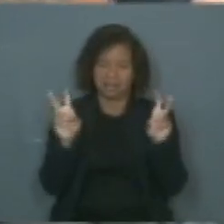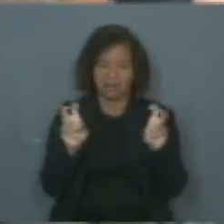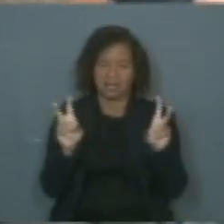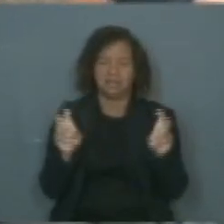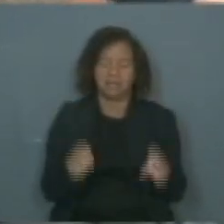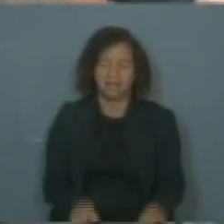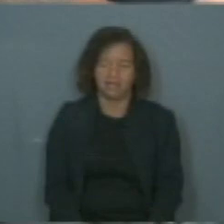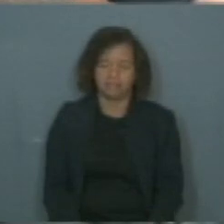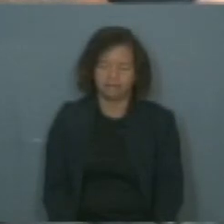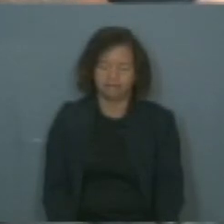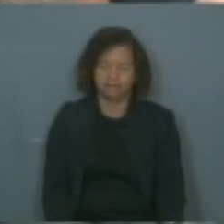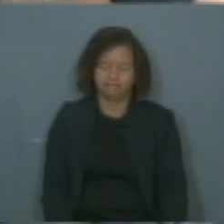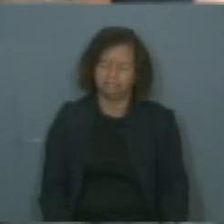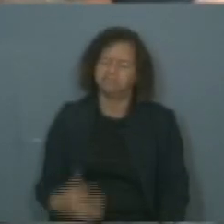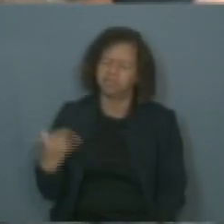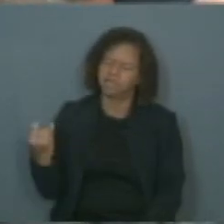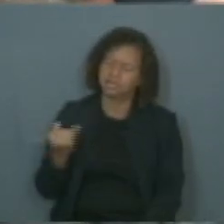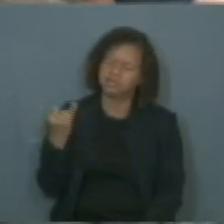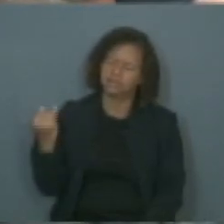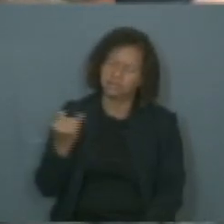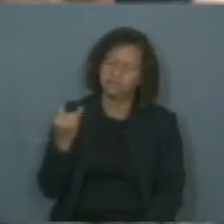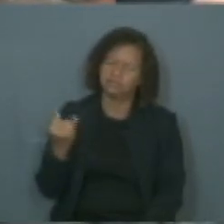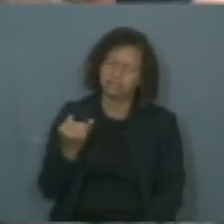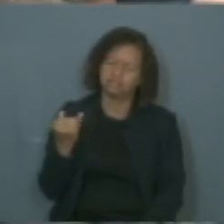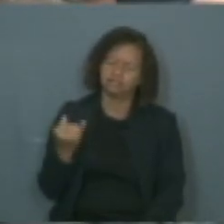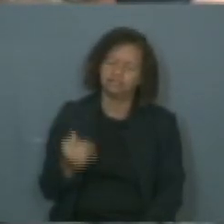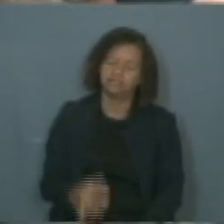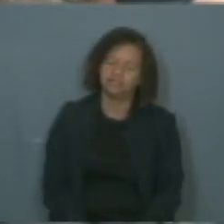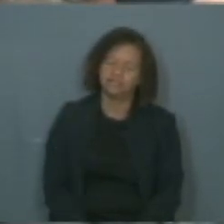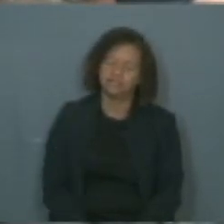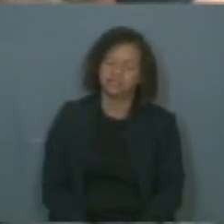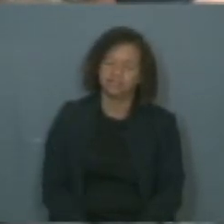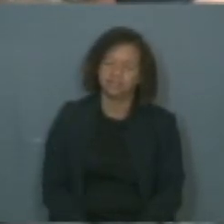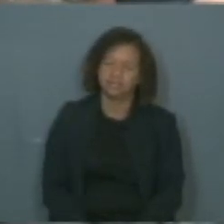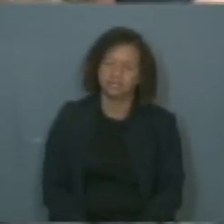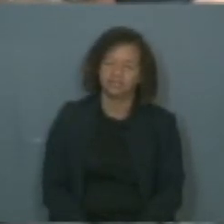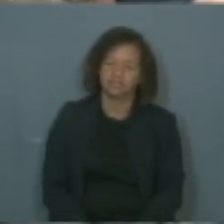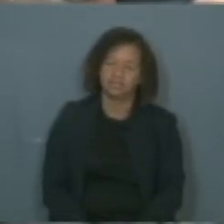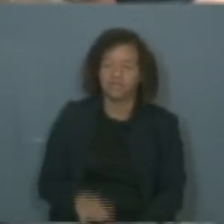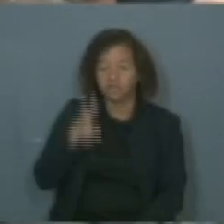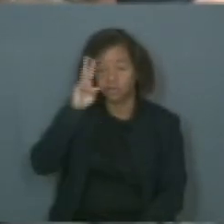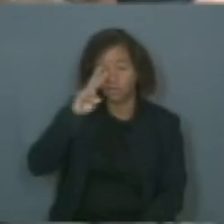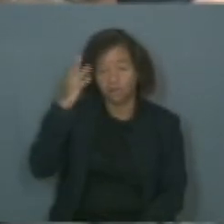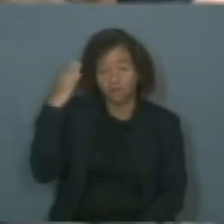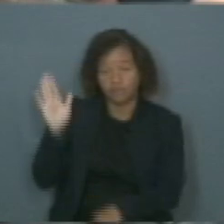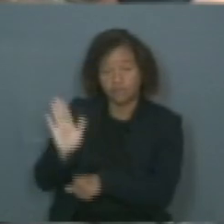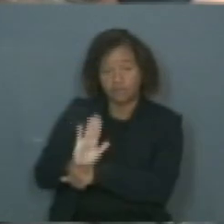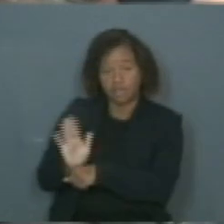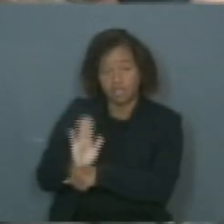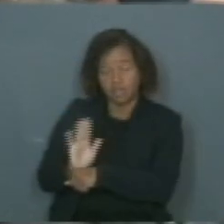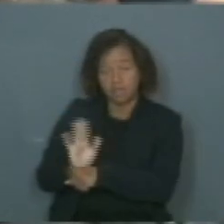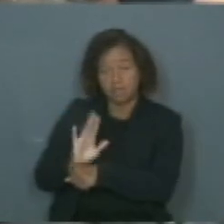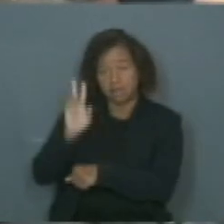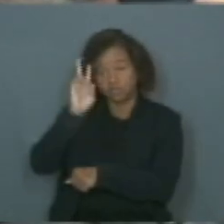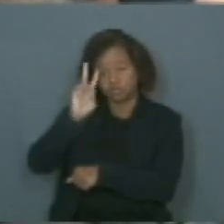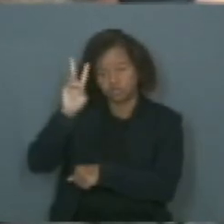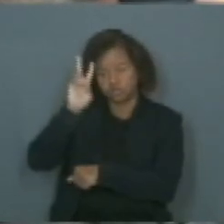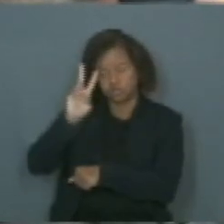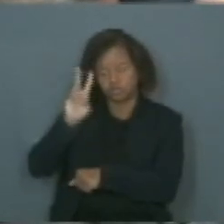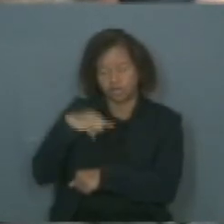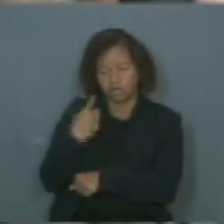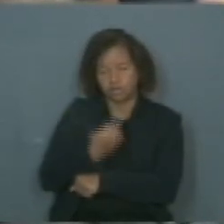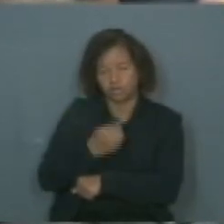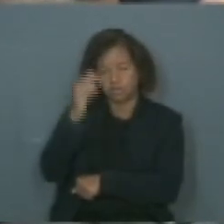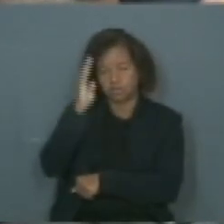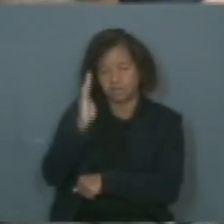tema muito importante. Eu acredito que esse filme retrata uma parte da história do